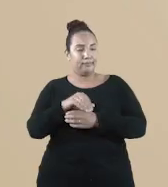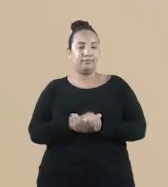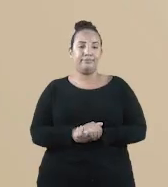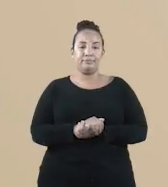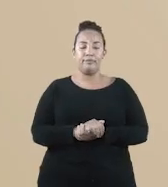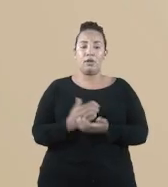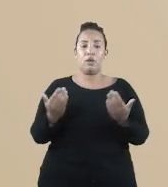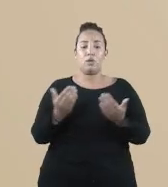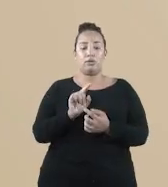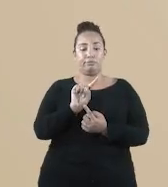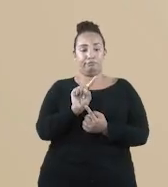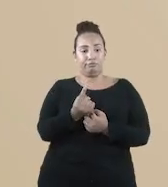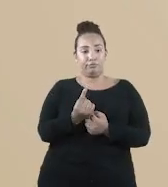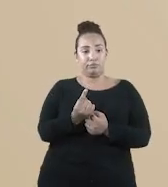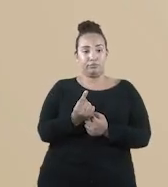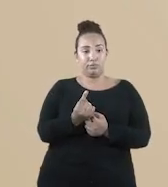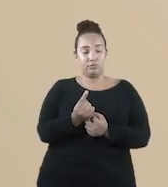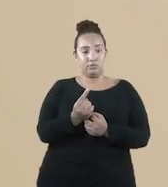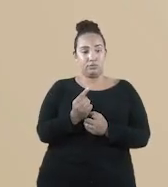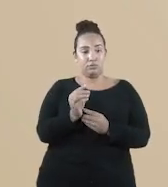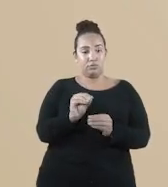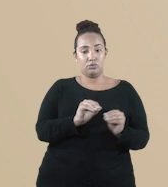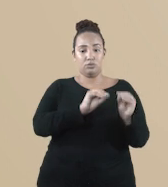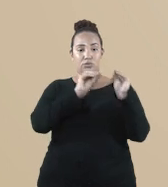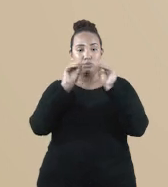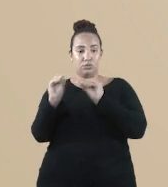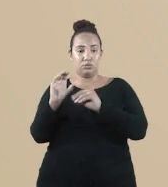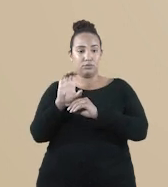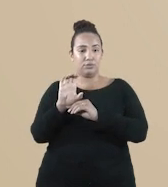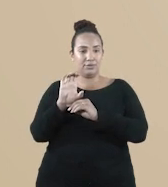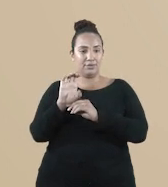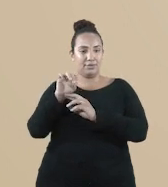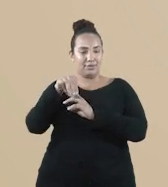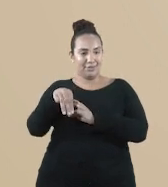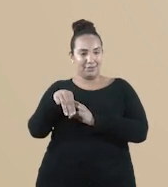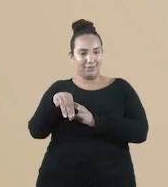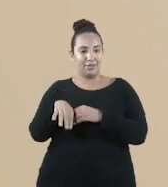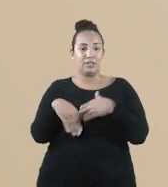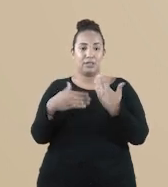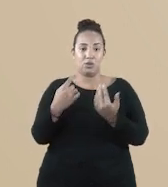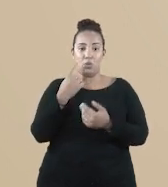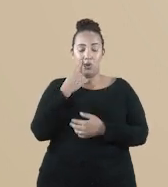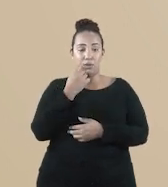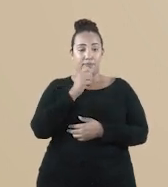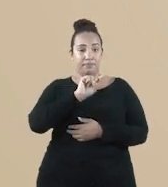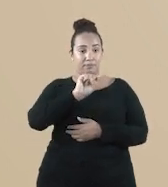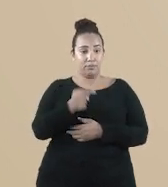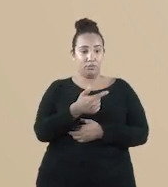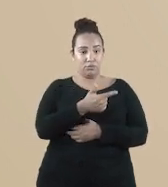centímetros, vamos mover a vírgula até a casa dos centímetros e assim ficaremos